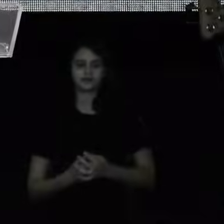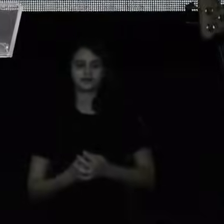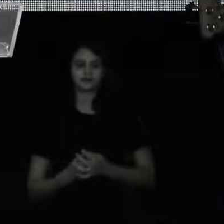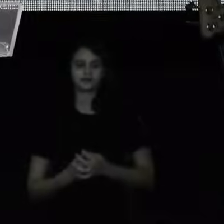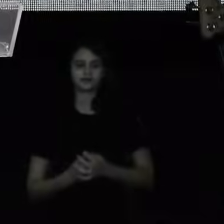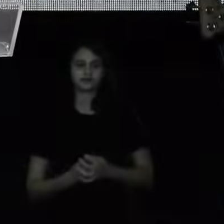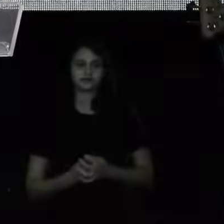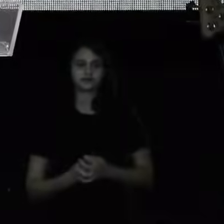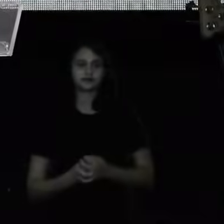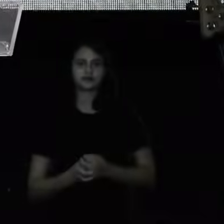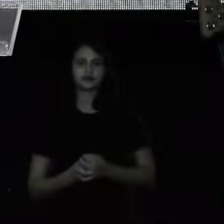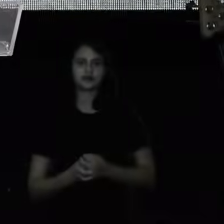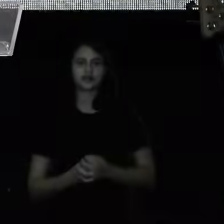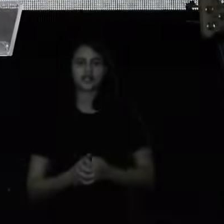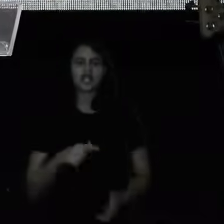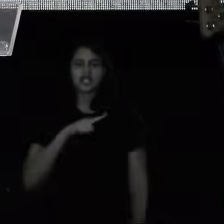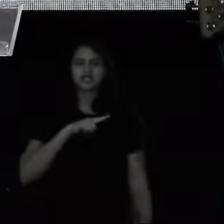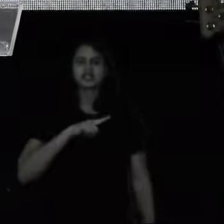Existe um Deus